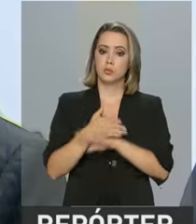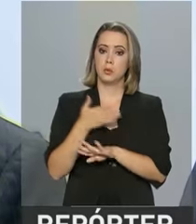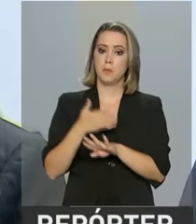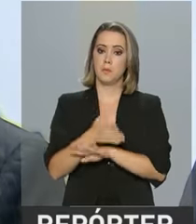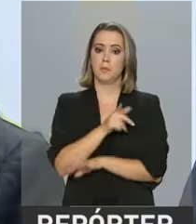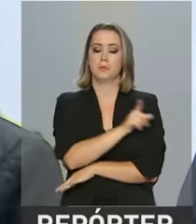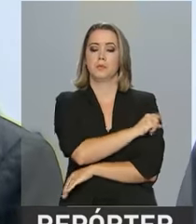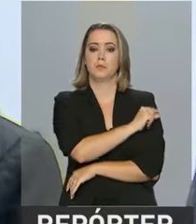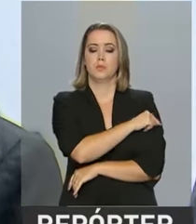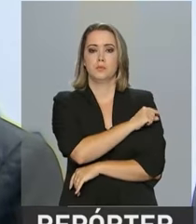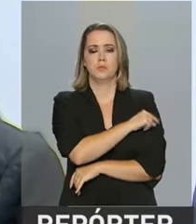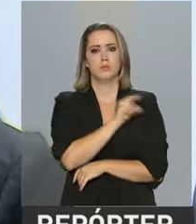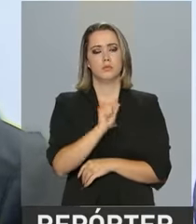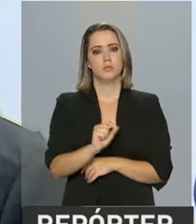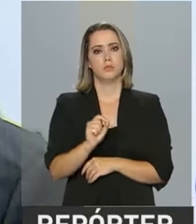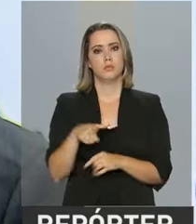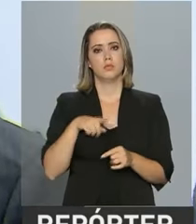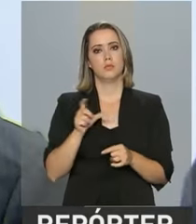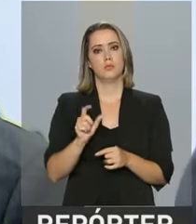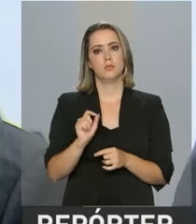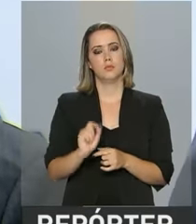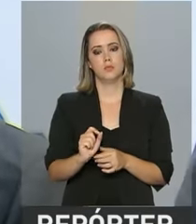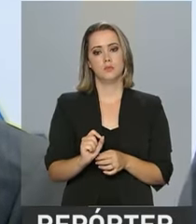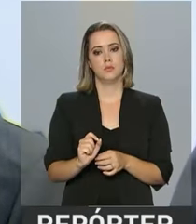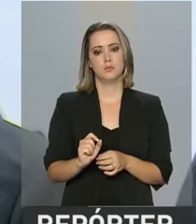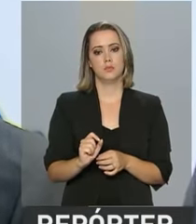vacinação e que a